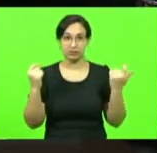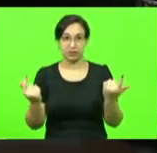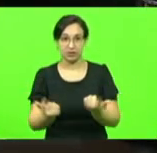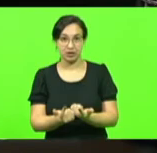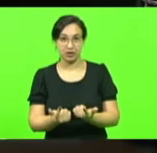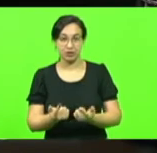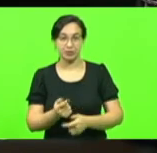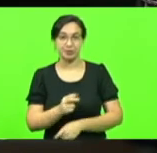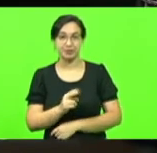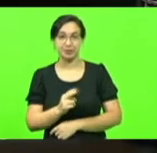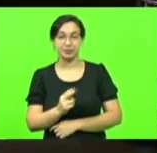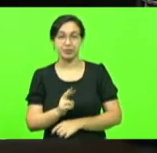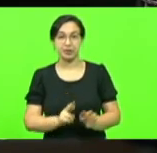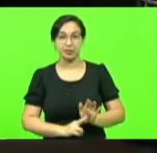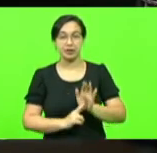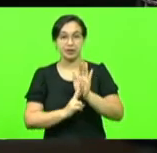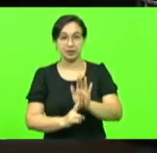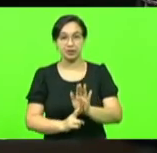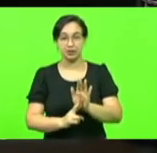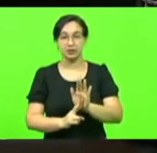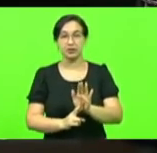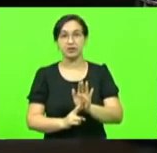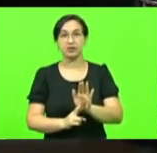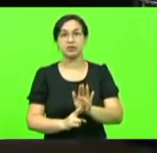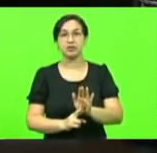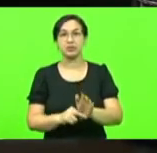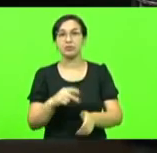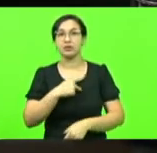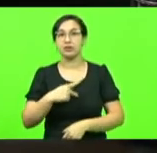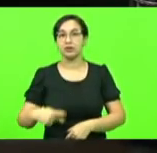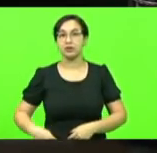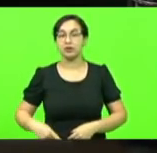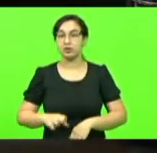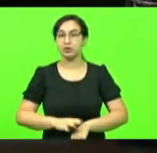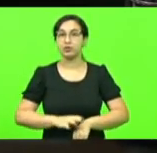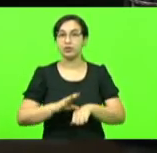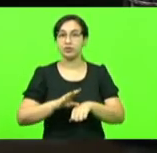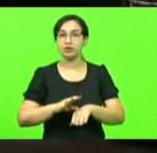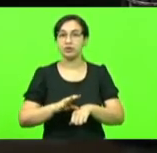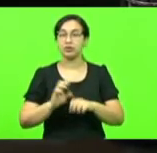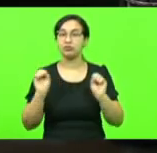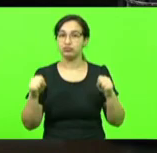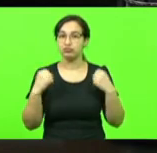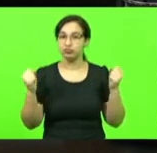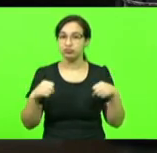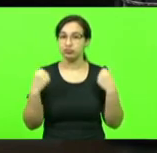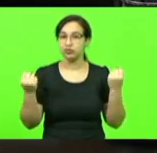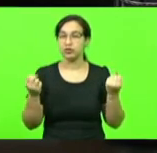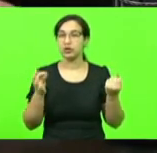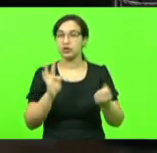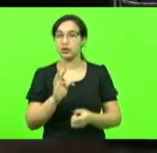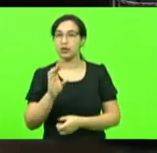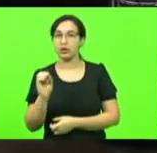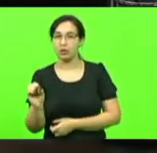Dr. Sandoval, presidente do Conselho Regional de Fisioterapia e Terapia Ocupacional,